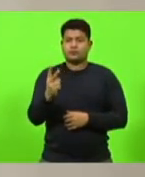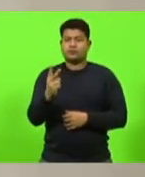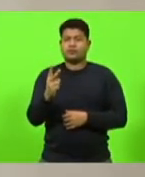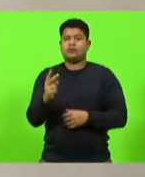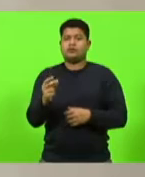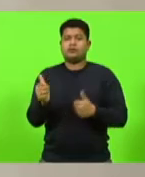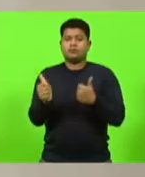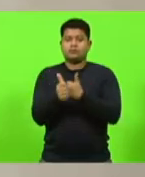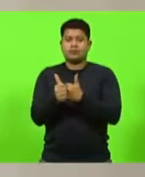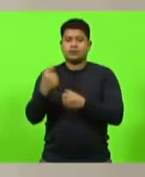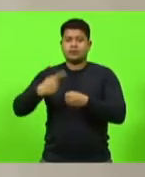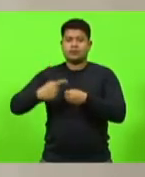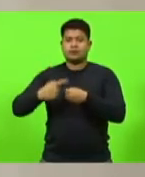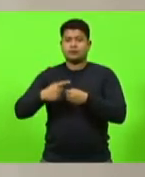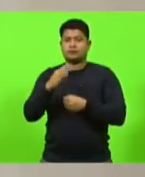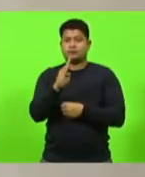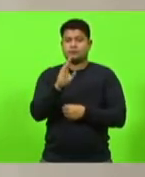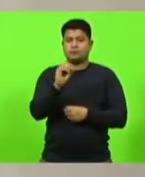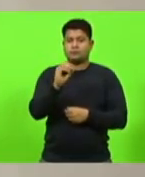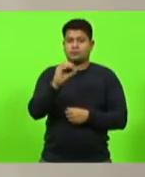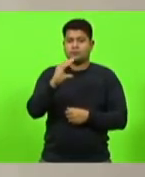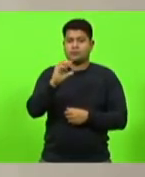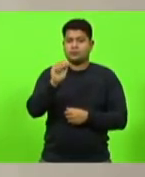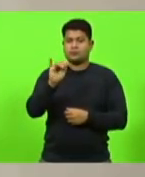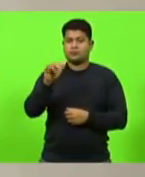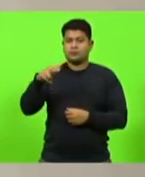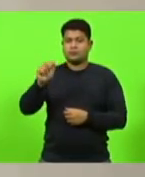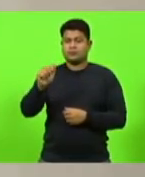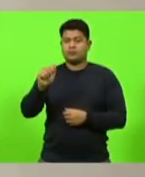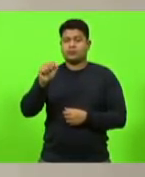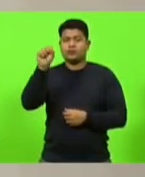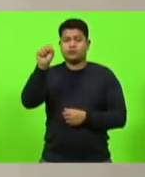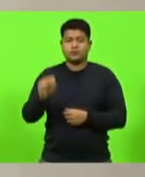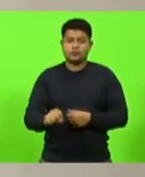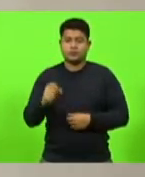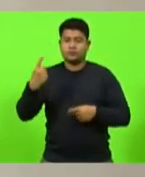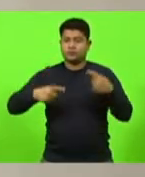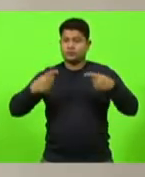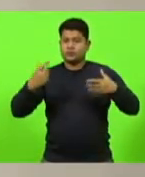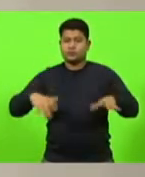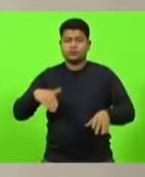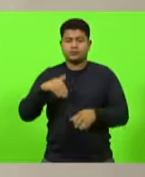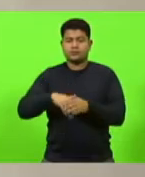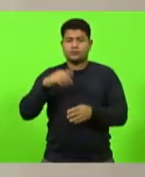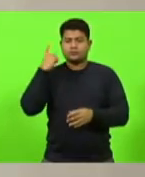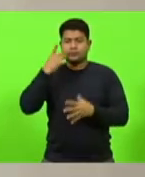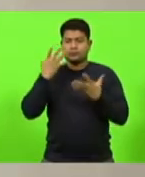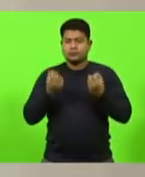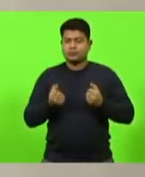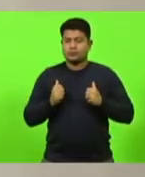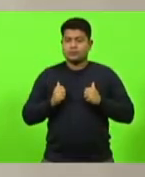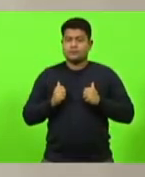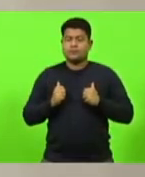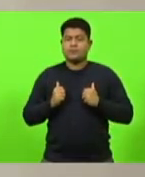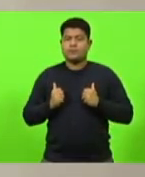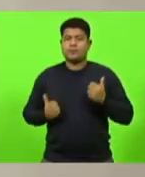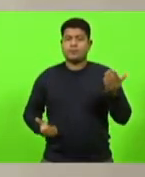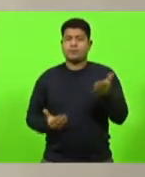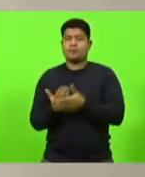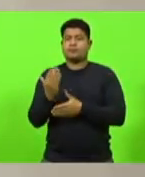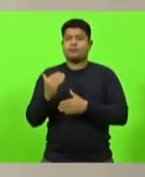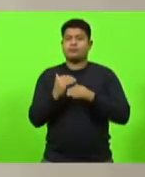do Sul. Em discussão, não havendo quem queira discutir, em votação, deputados que aprovam, permaneçam como se encontram. Aprovado